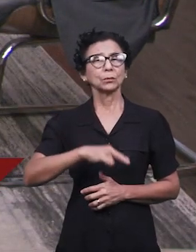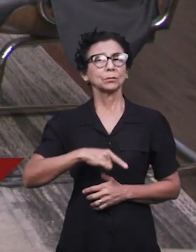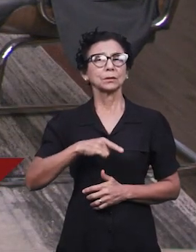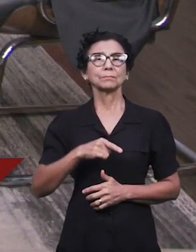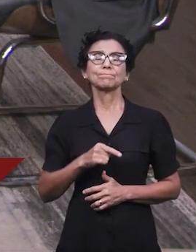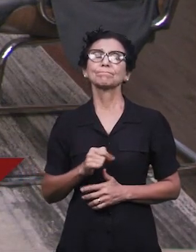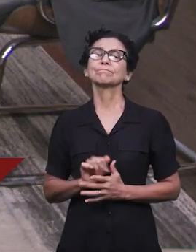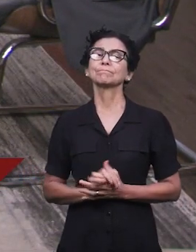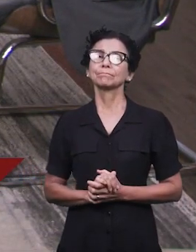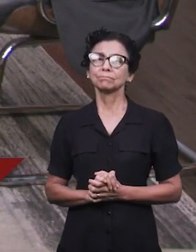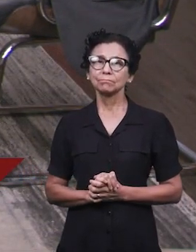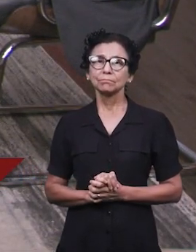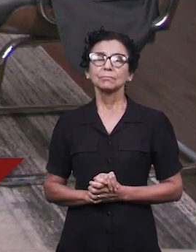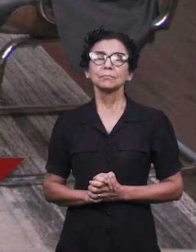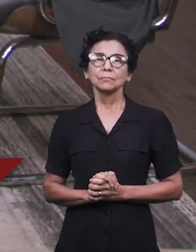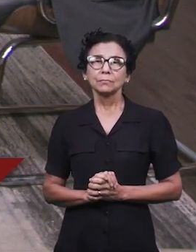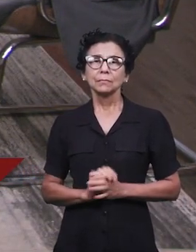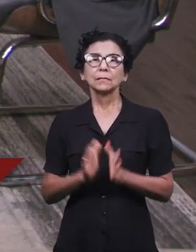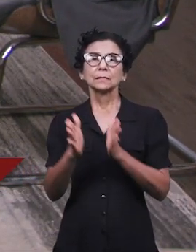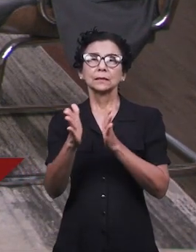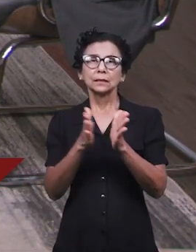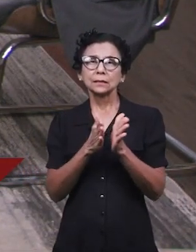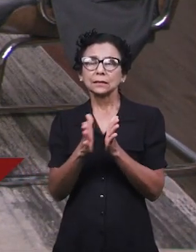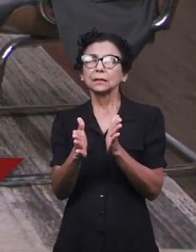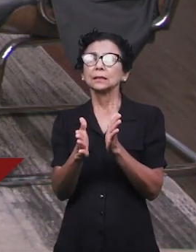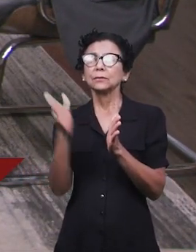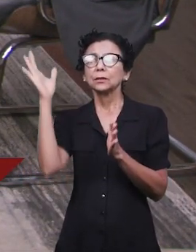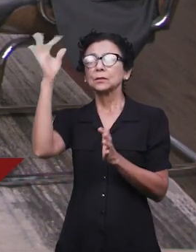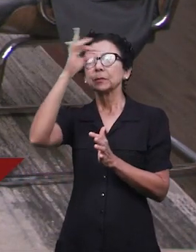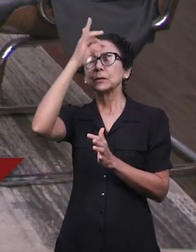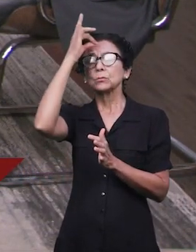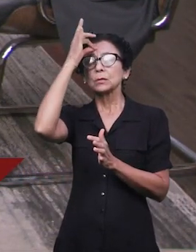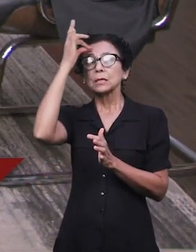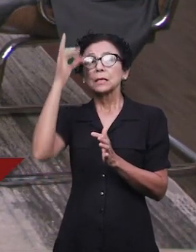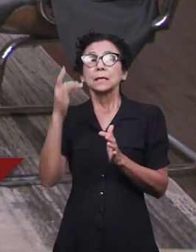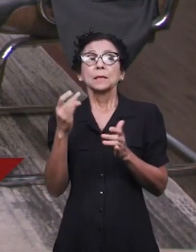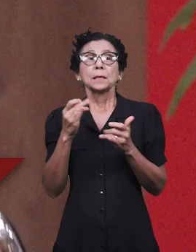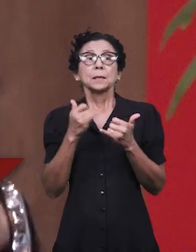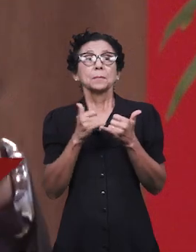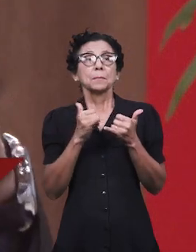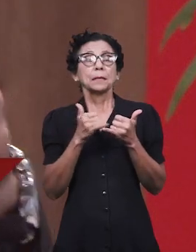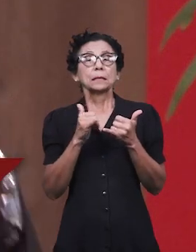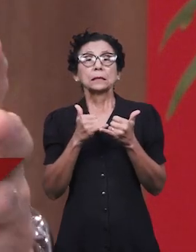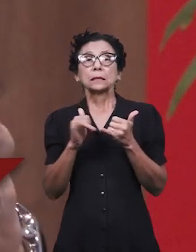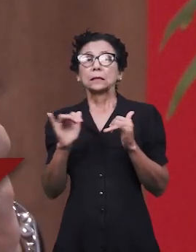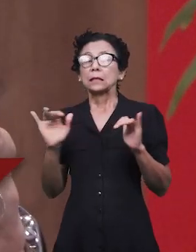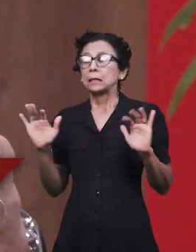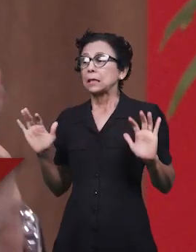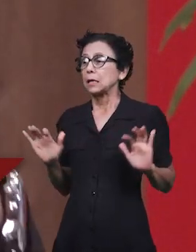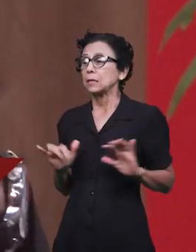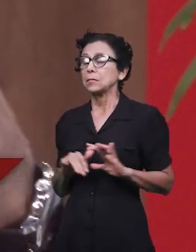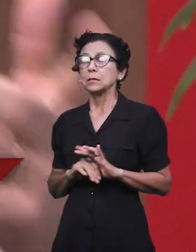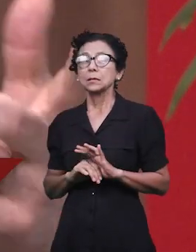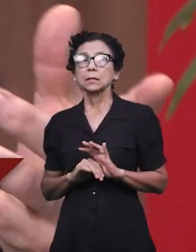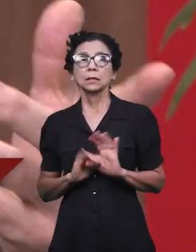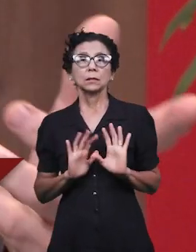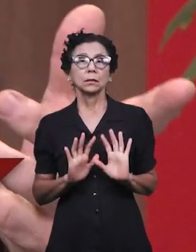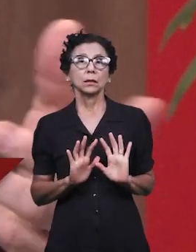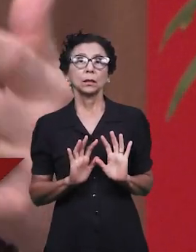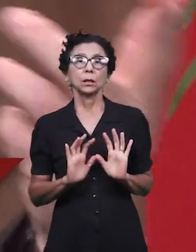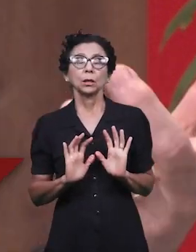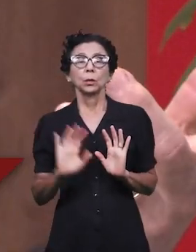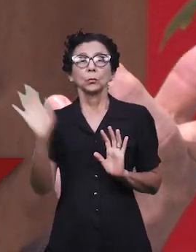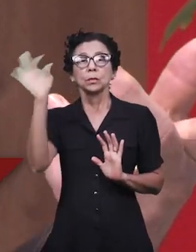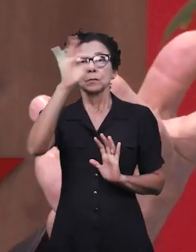uma coisa exclusiva de alguém aqui, de alguém ali, de alguém privilegiado. Não, mas ele está acessível. E Deus deixa bem